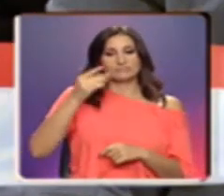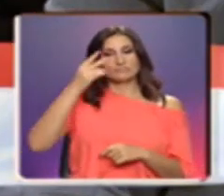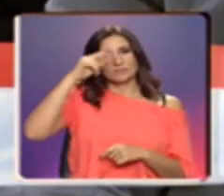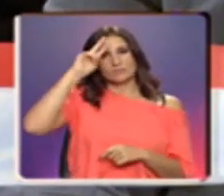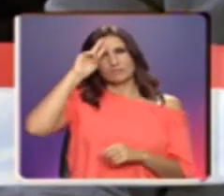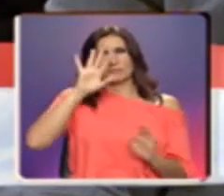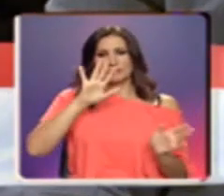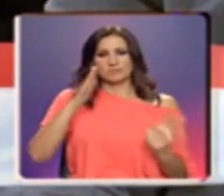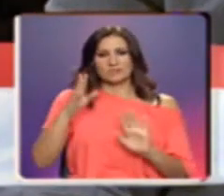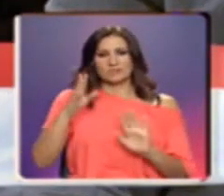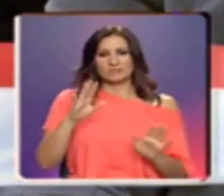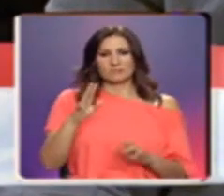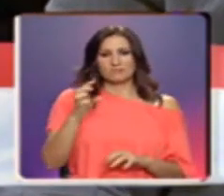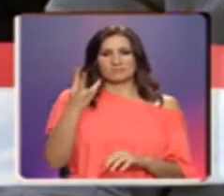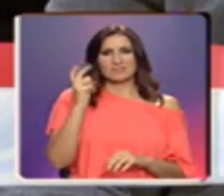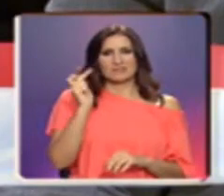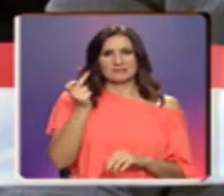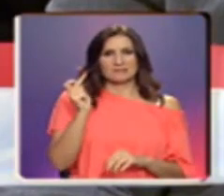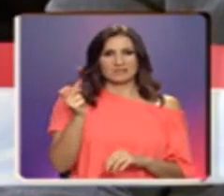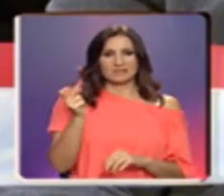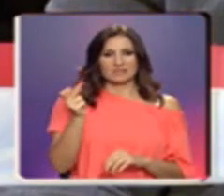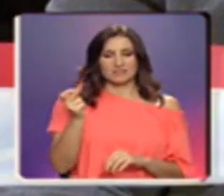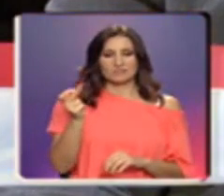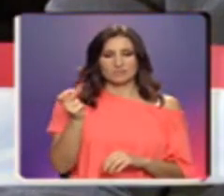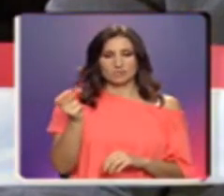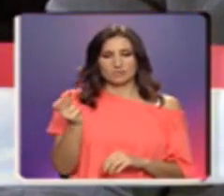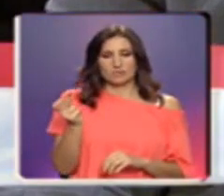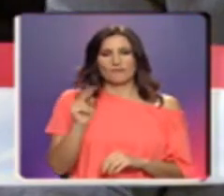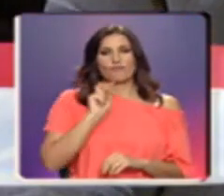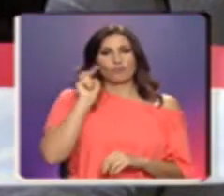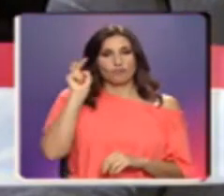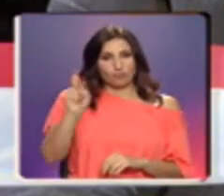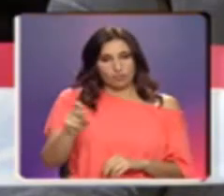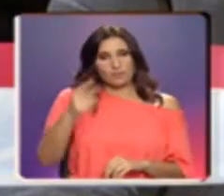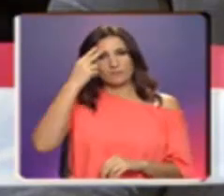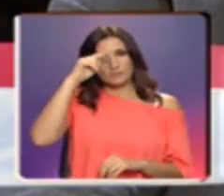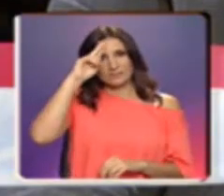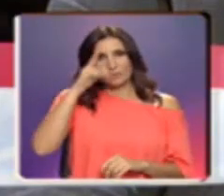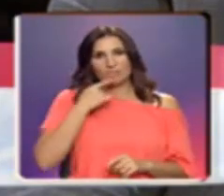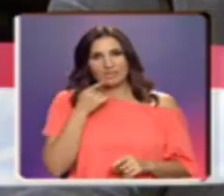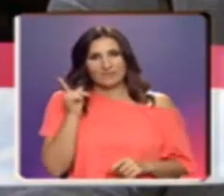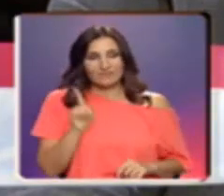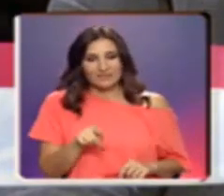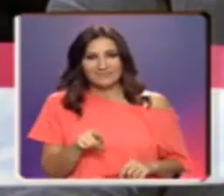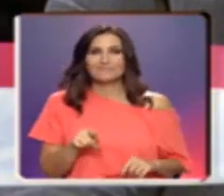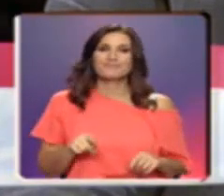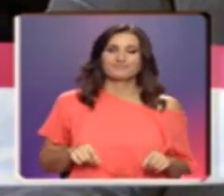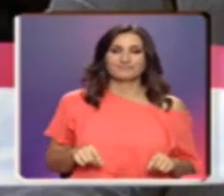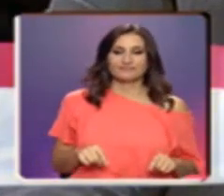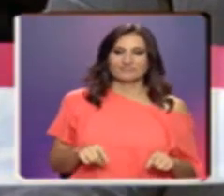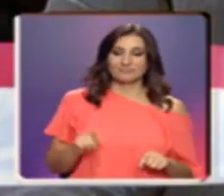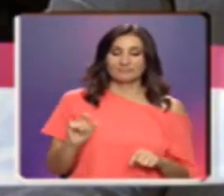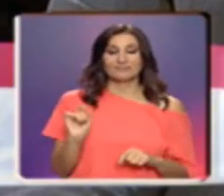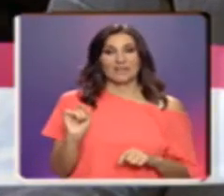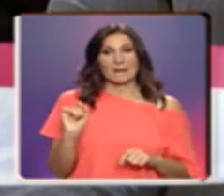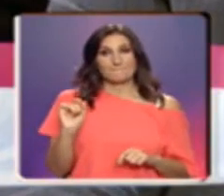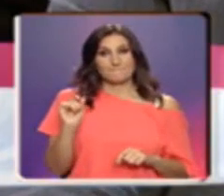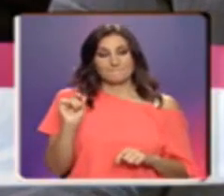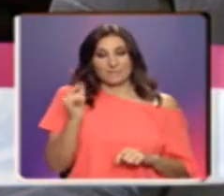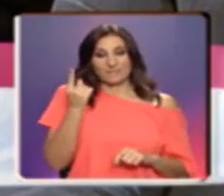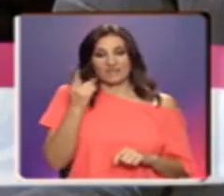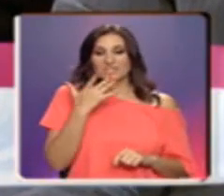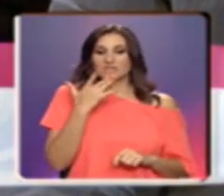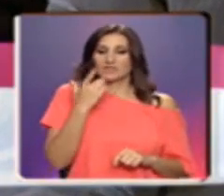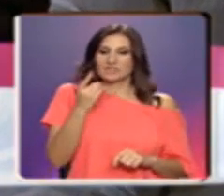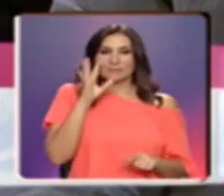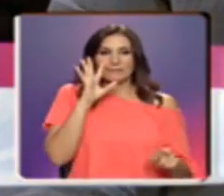tempo, há cerca de 3 anos regressei a Moçambique. Tive o prazer de ir primeiro, na primeira vez,